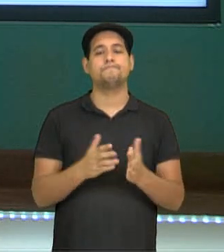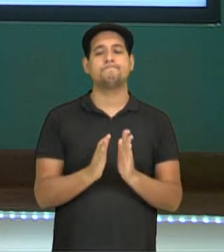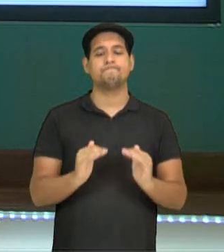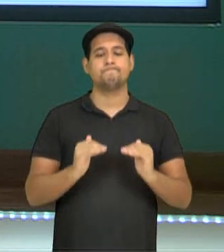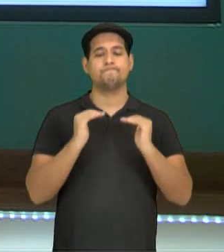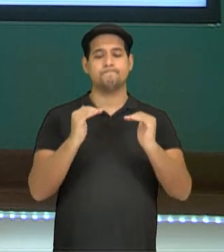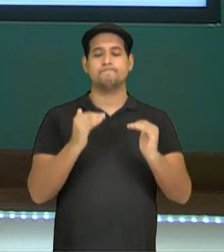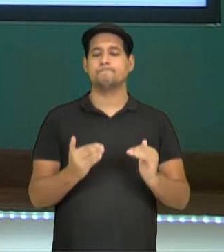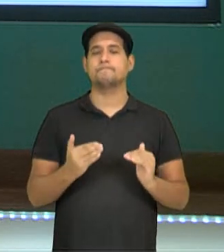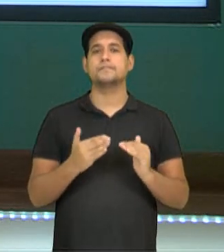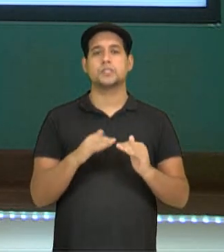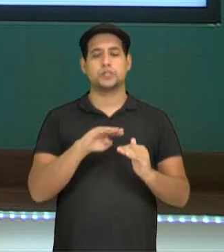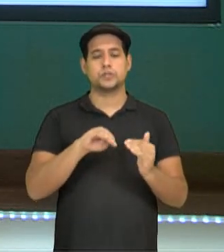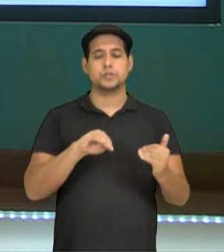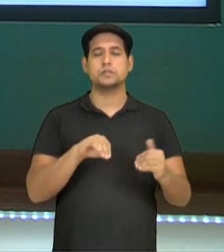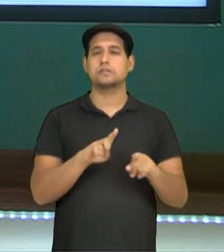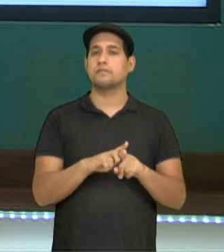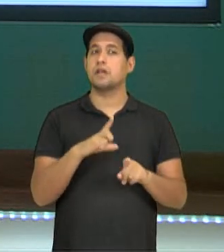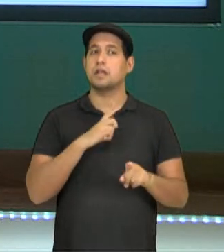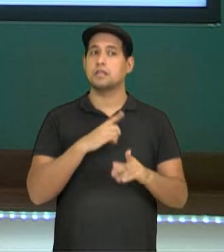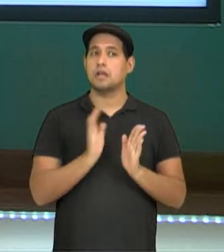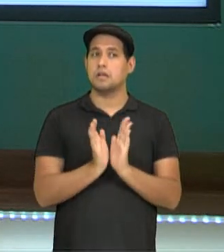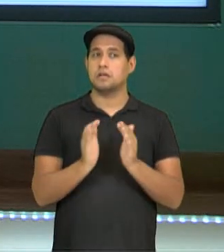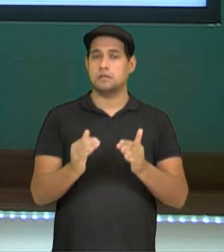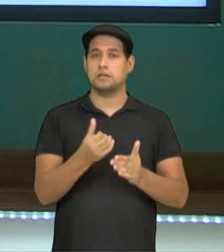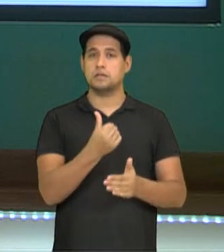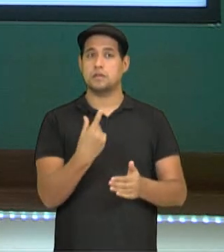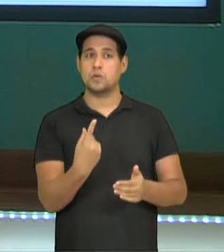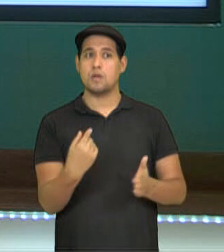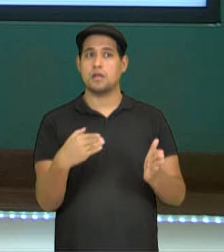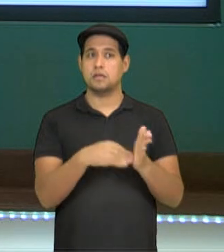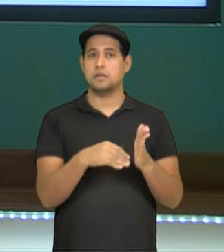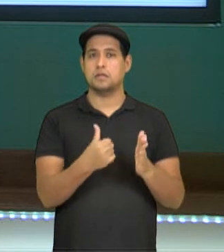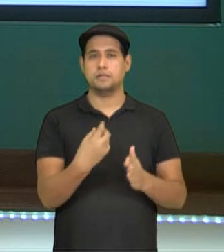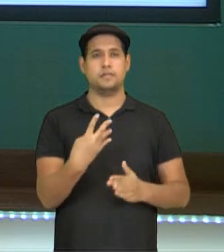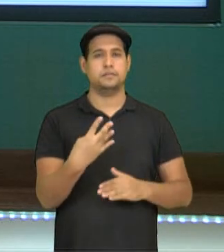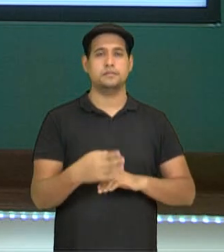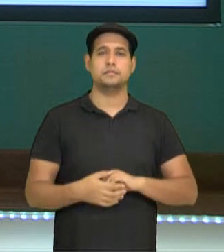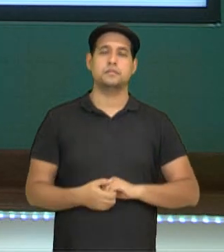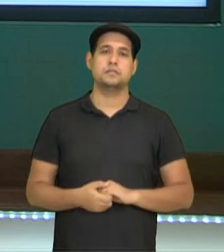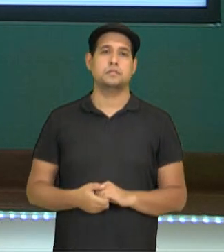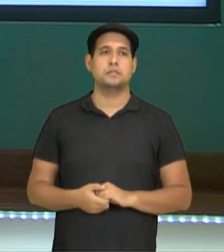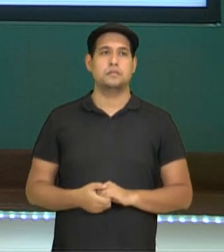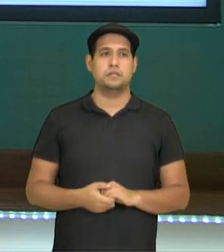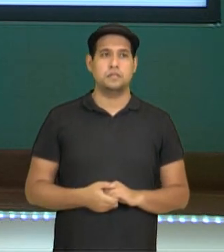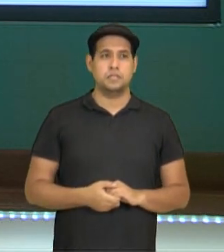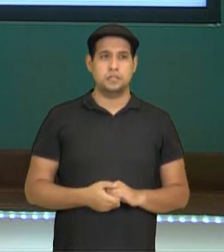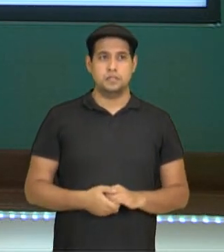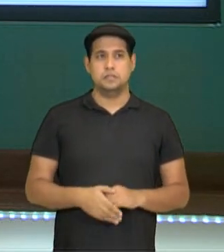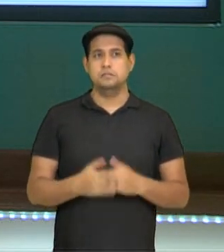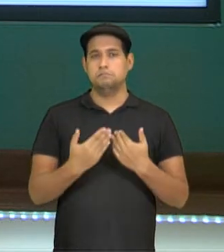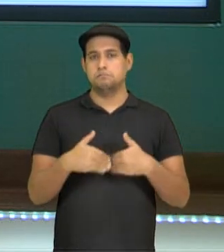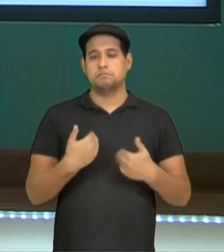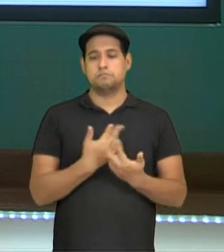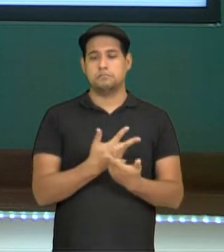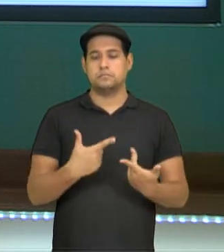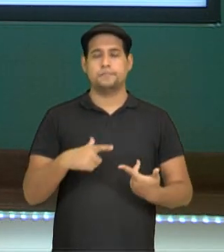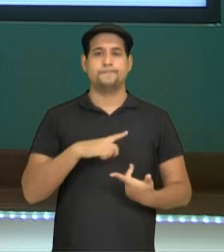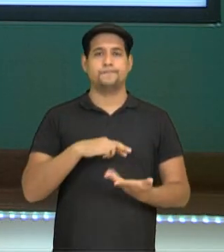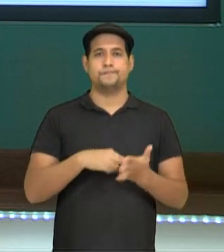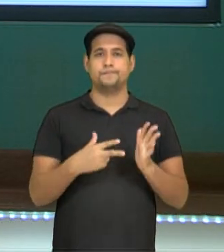da amputação, ele vai estar enquadrado dentro de uma classificação aqui. As provas de campo, que